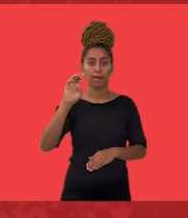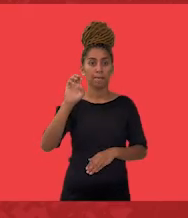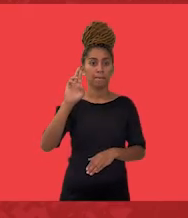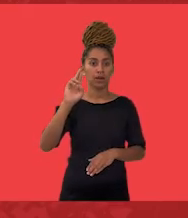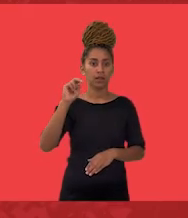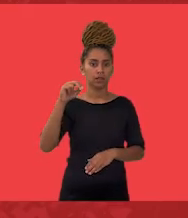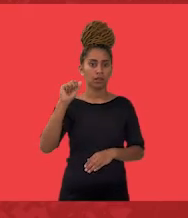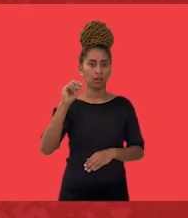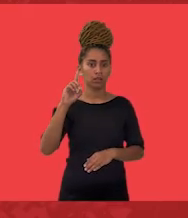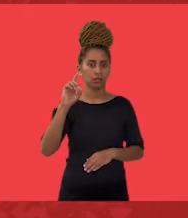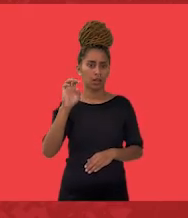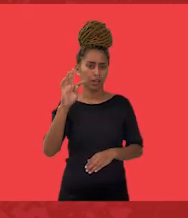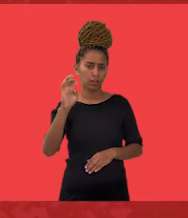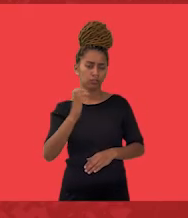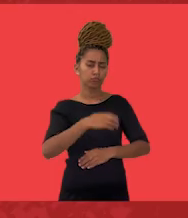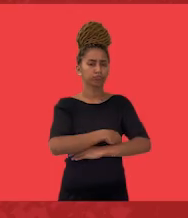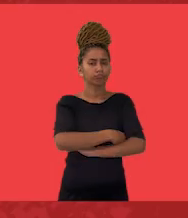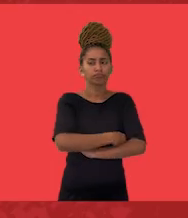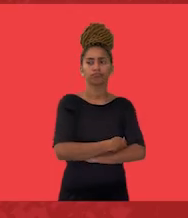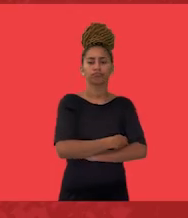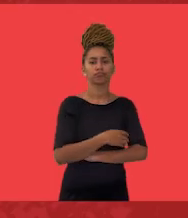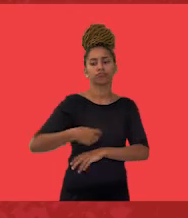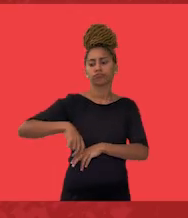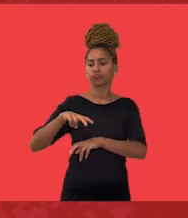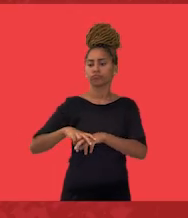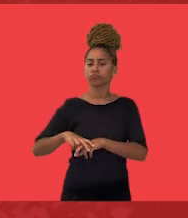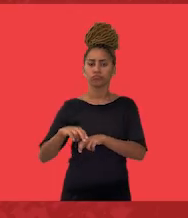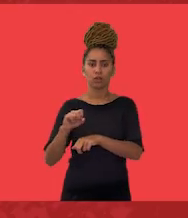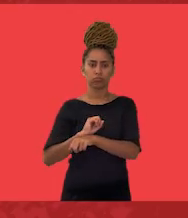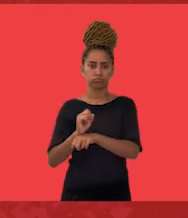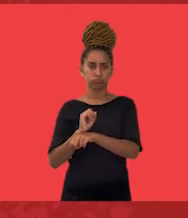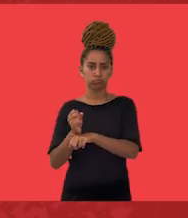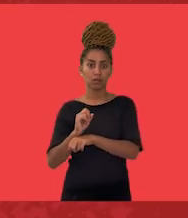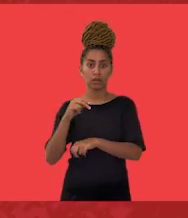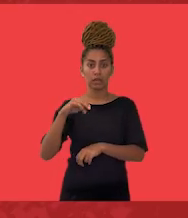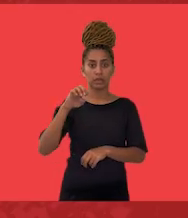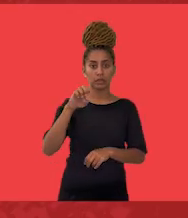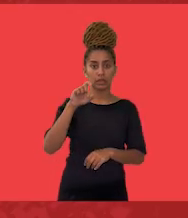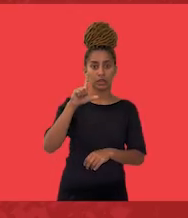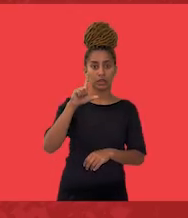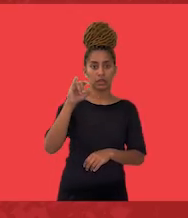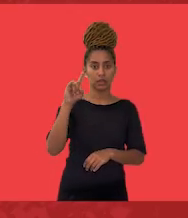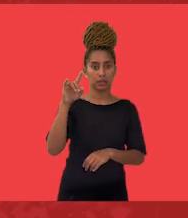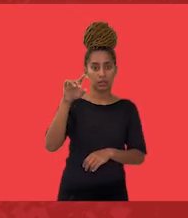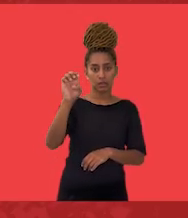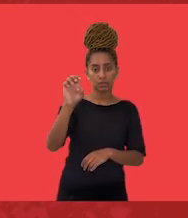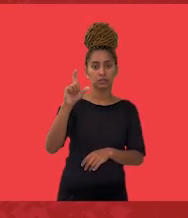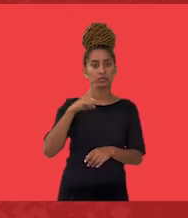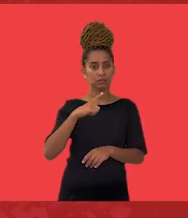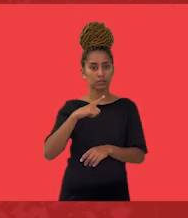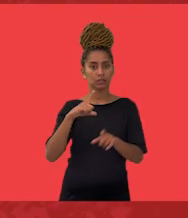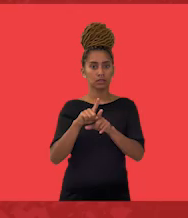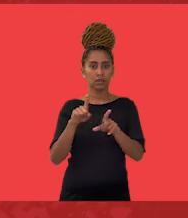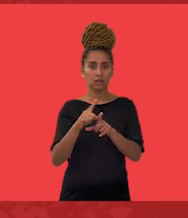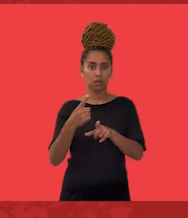Joana. Andei contando estrelas e examinando insistentemente os dedos